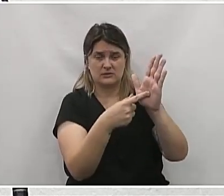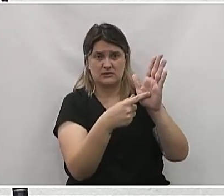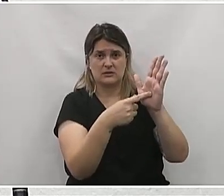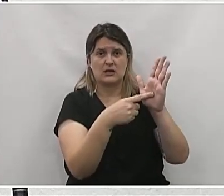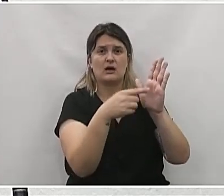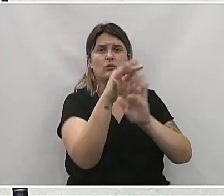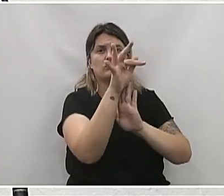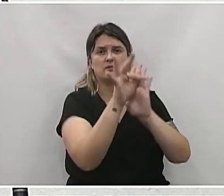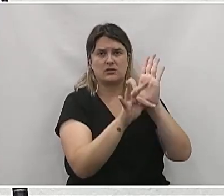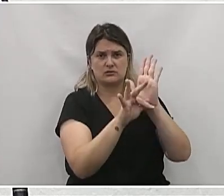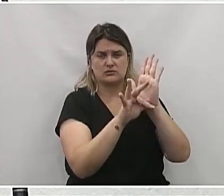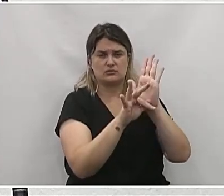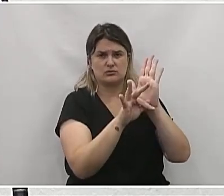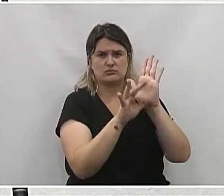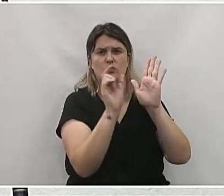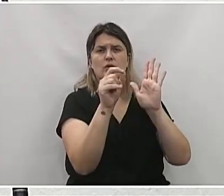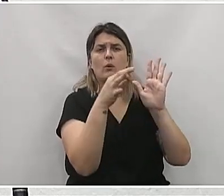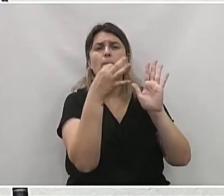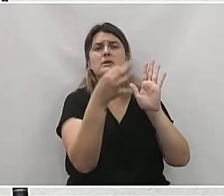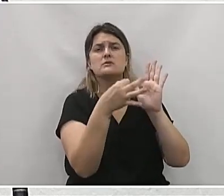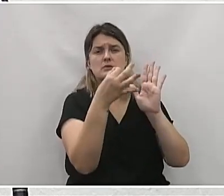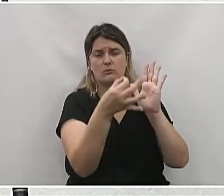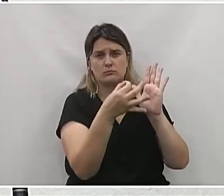seu pronunciamento,